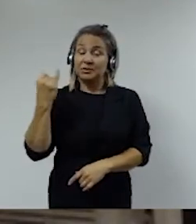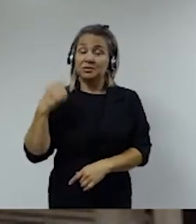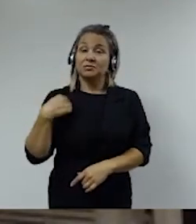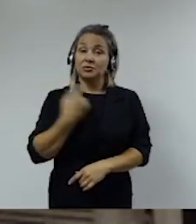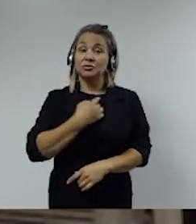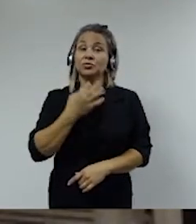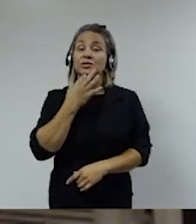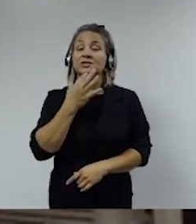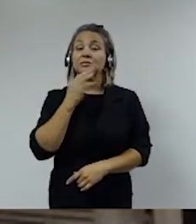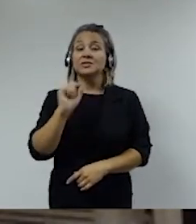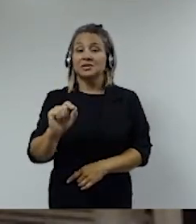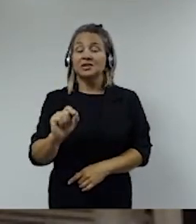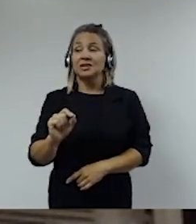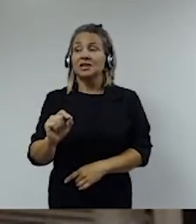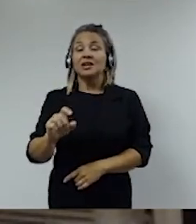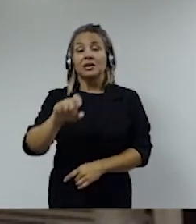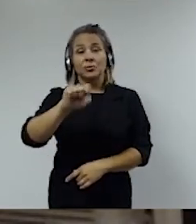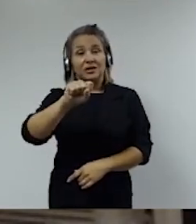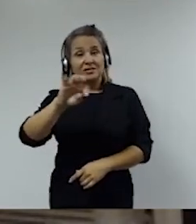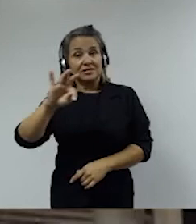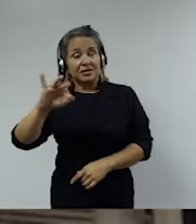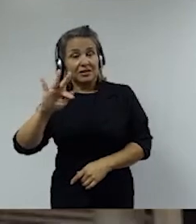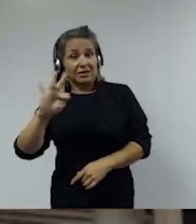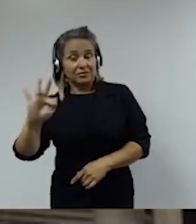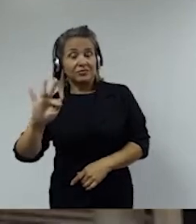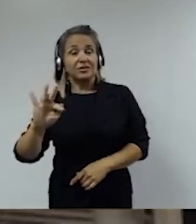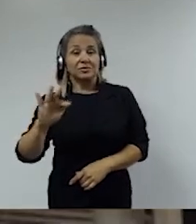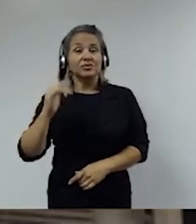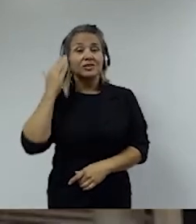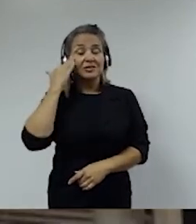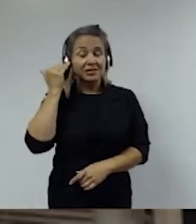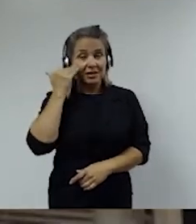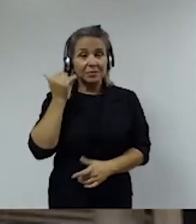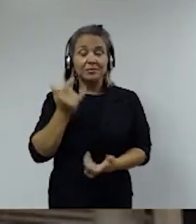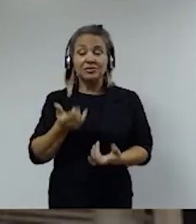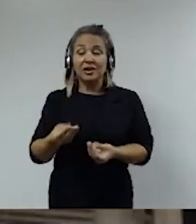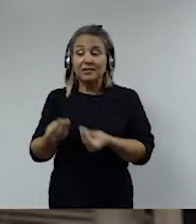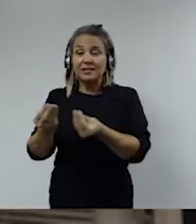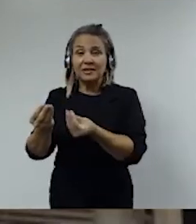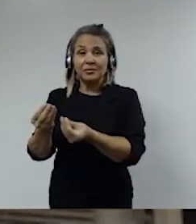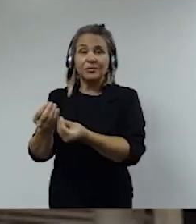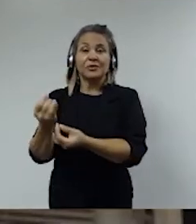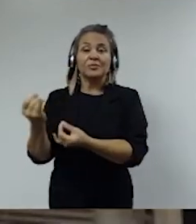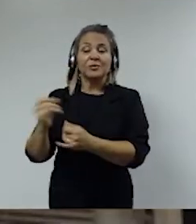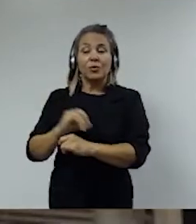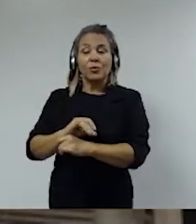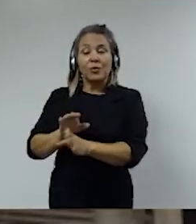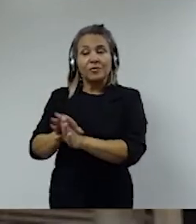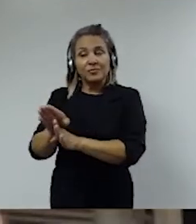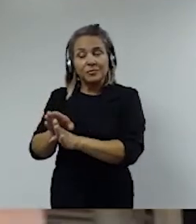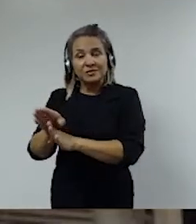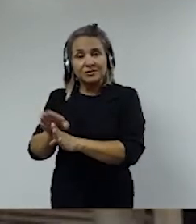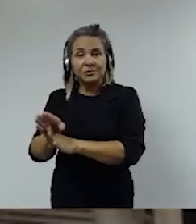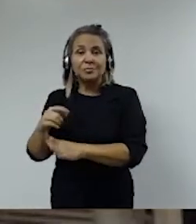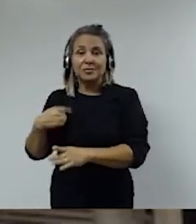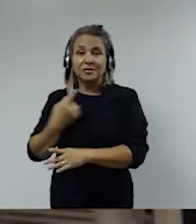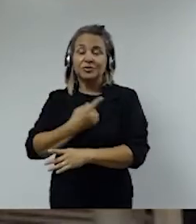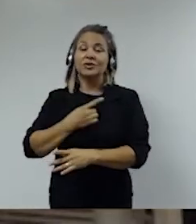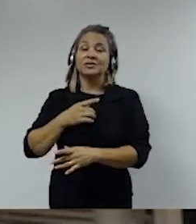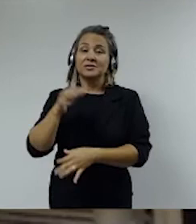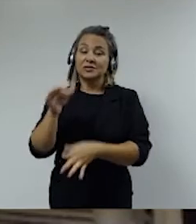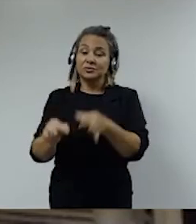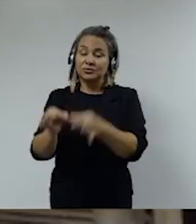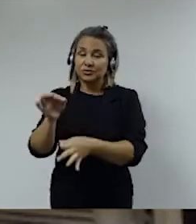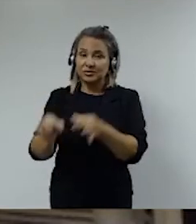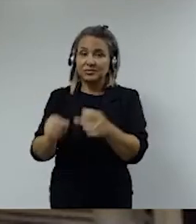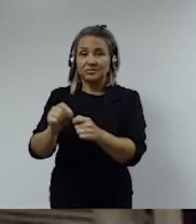o Supremo Tribunal Federal já deu as balizas, mas o Superior Tribunal de Justiça, que tem o dever de fazer a aplicação do